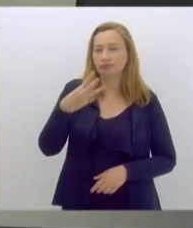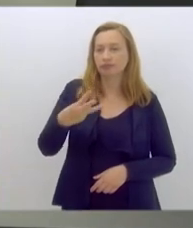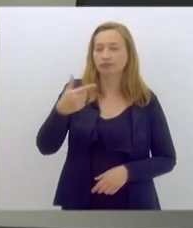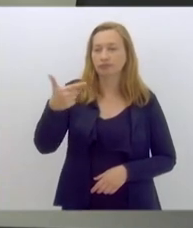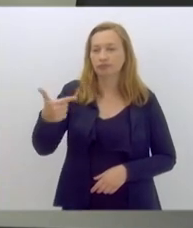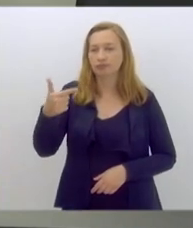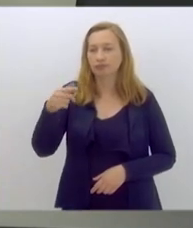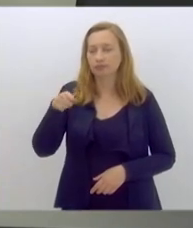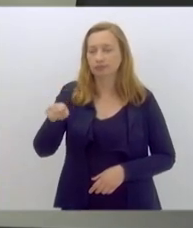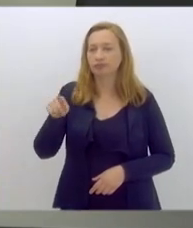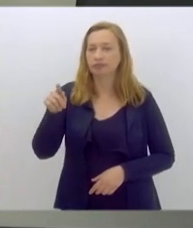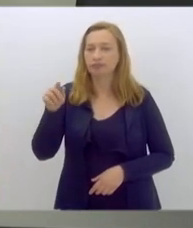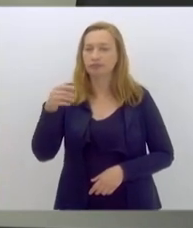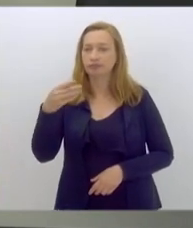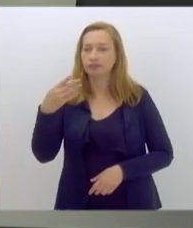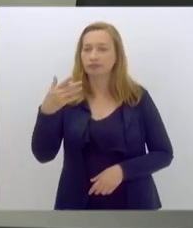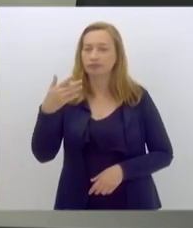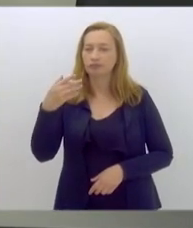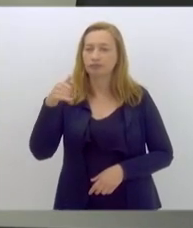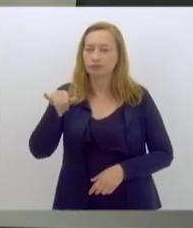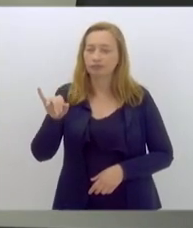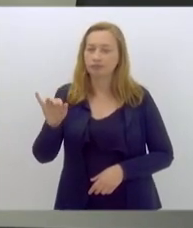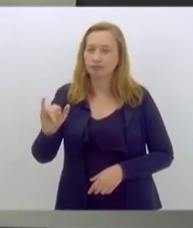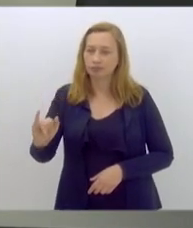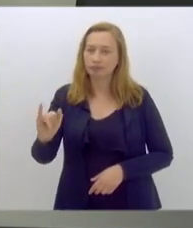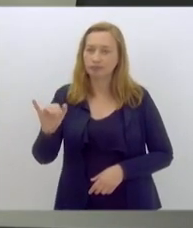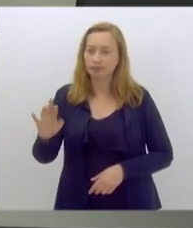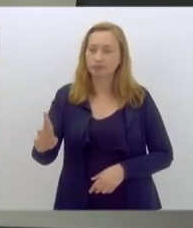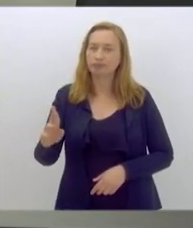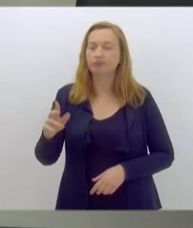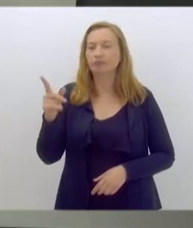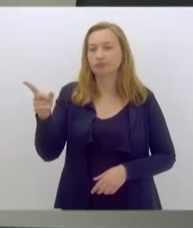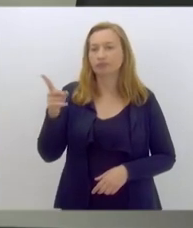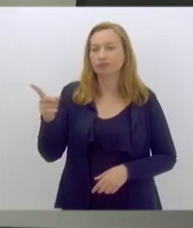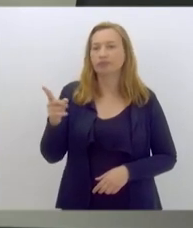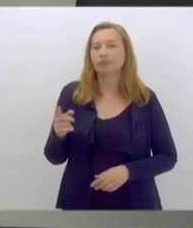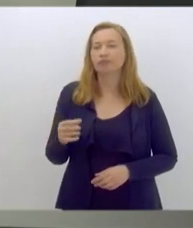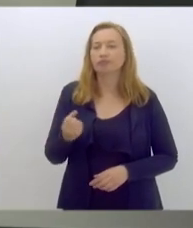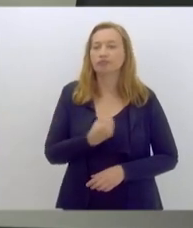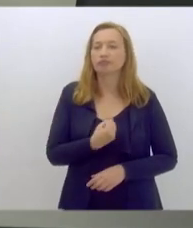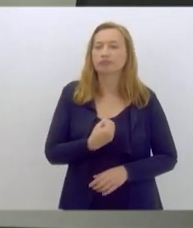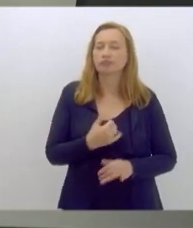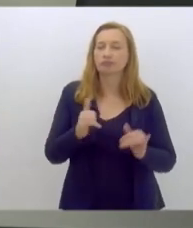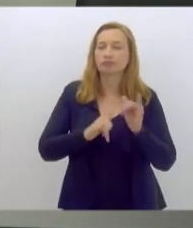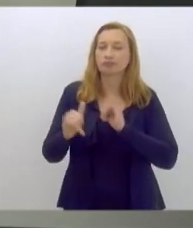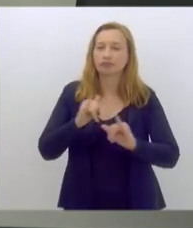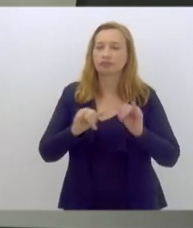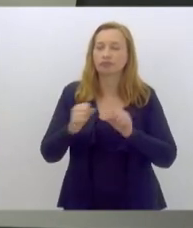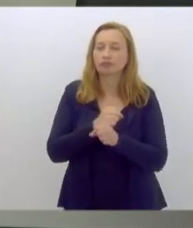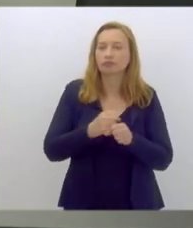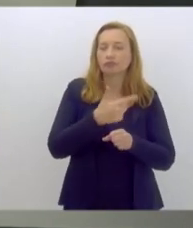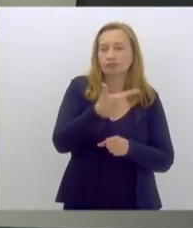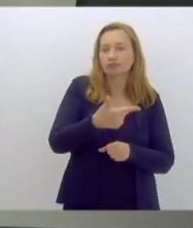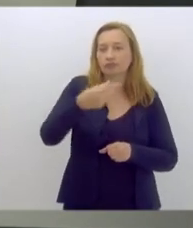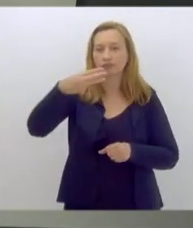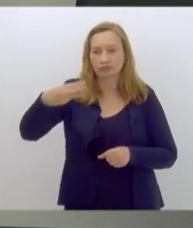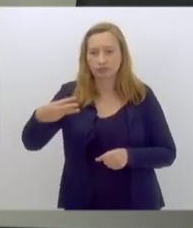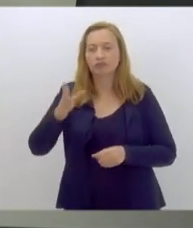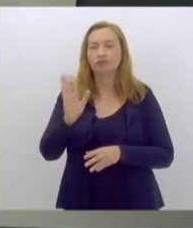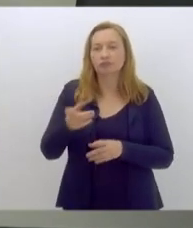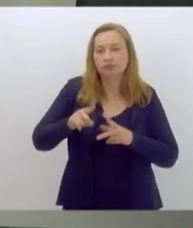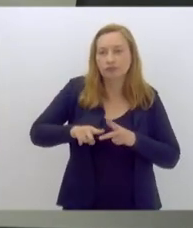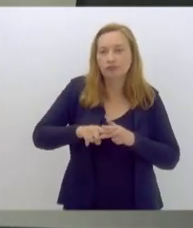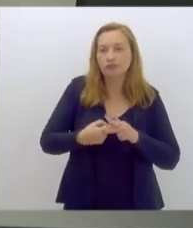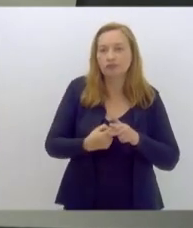aquele número era referente ao que foi na LDO de 2023 nós já fizemos